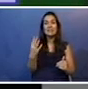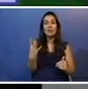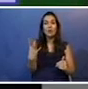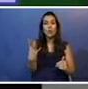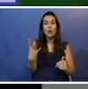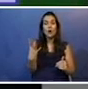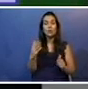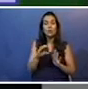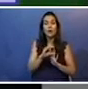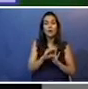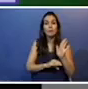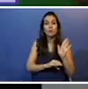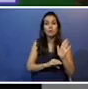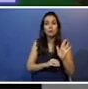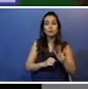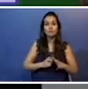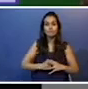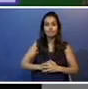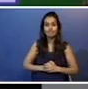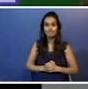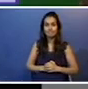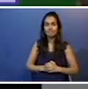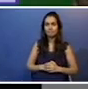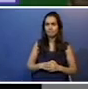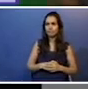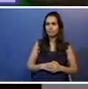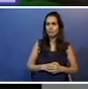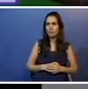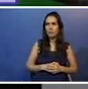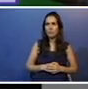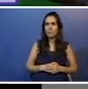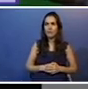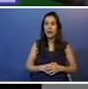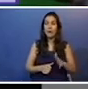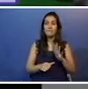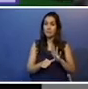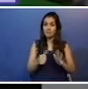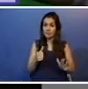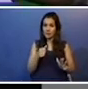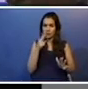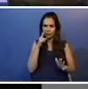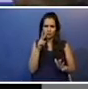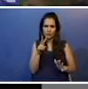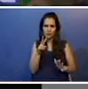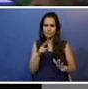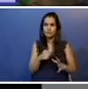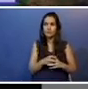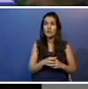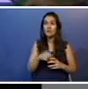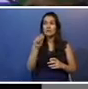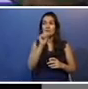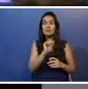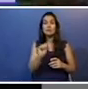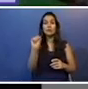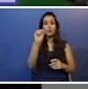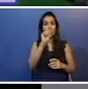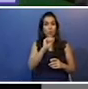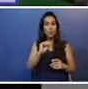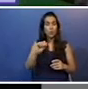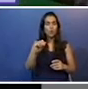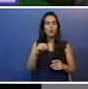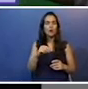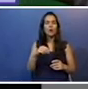34 capítulos? Então, olha só. Primeiro, nós temos que, olha, circula e coloca o